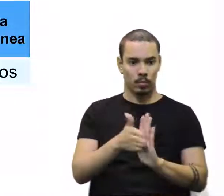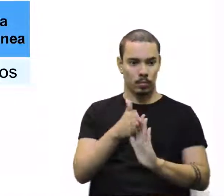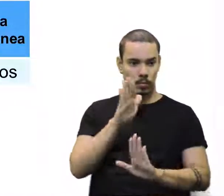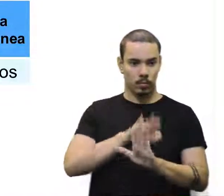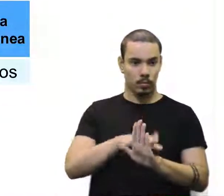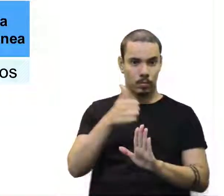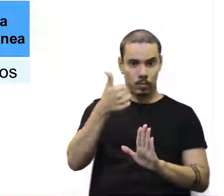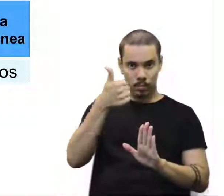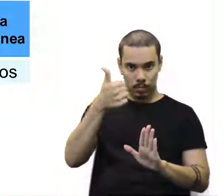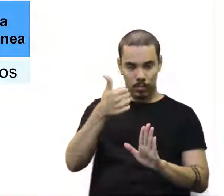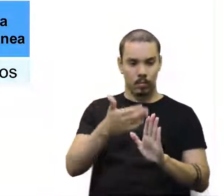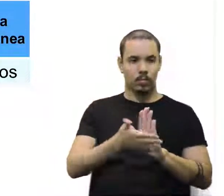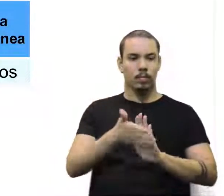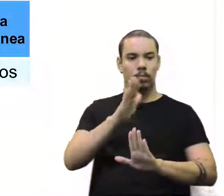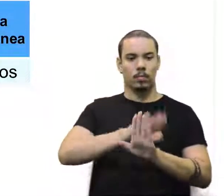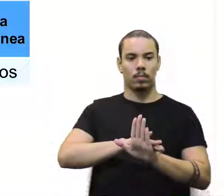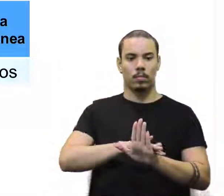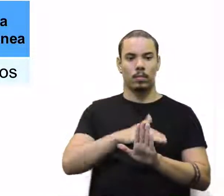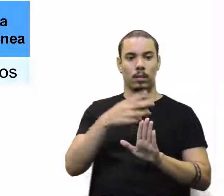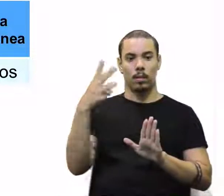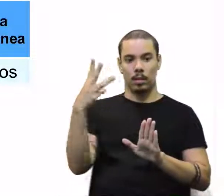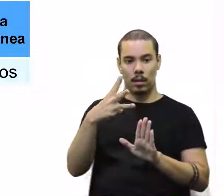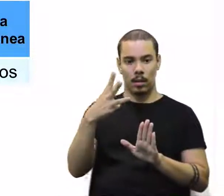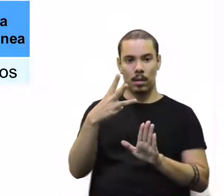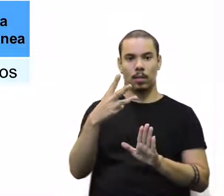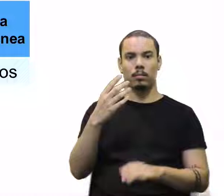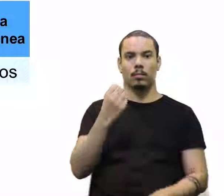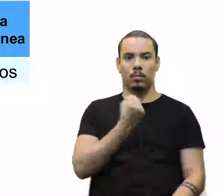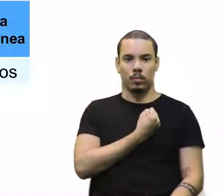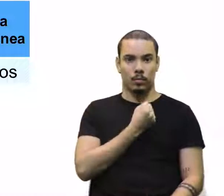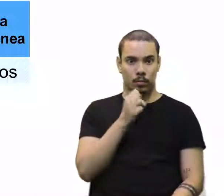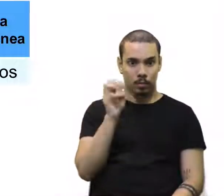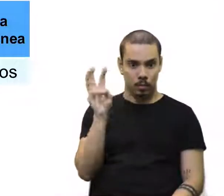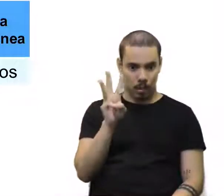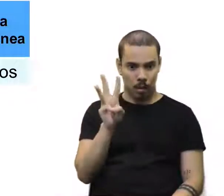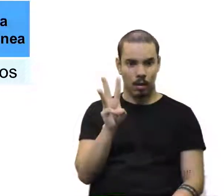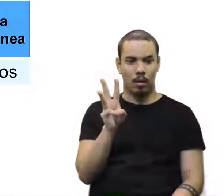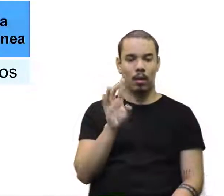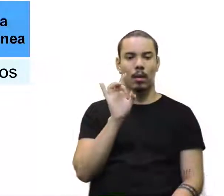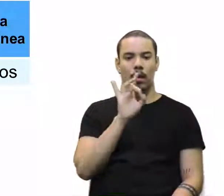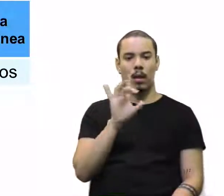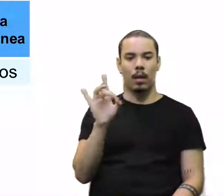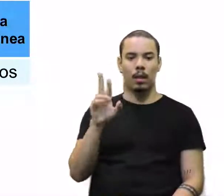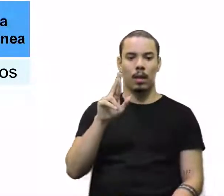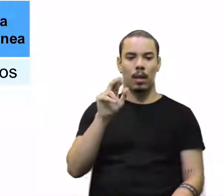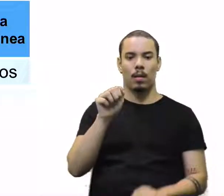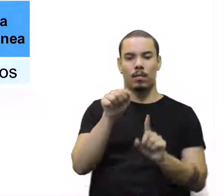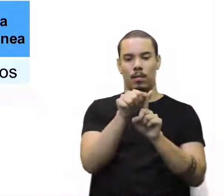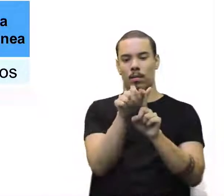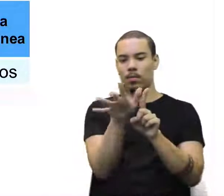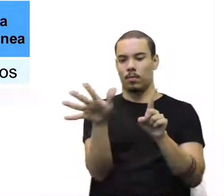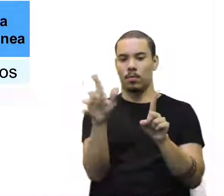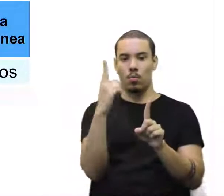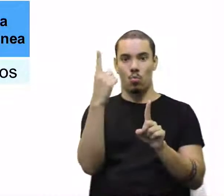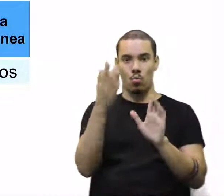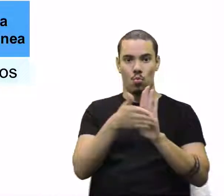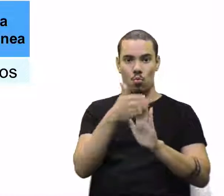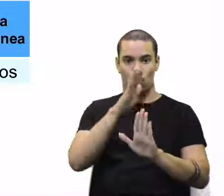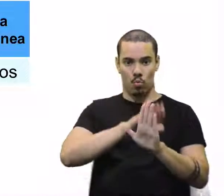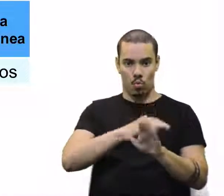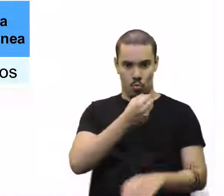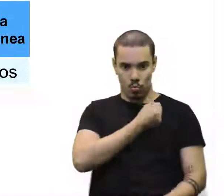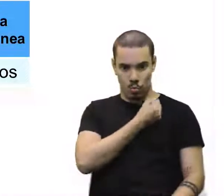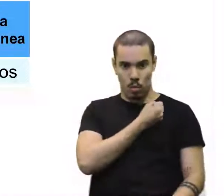carbono terciário valeriam 3 pontos. Cada ramificação, 1 ponto.